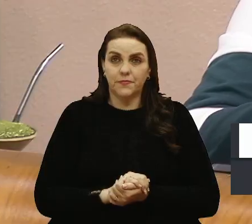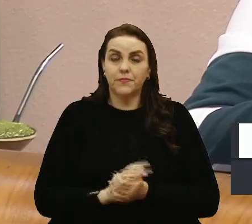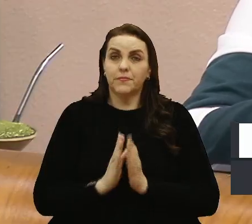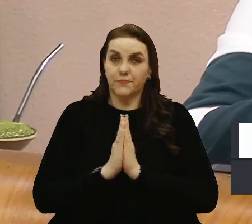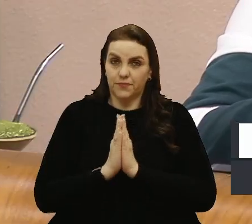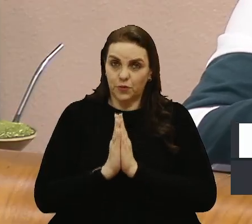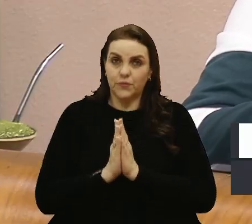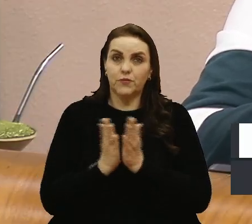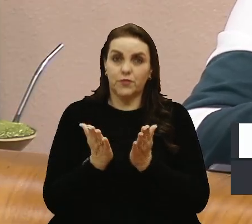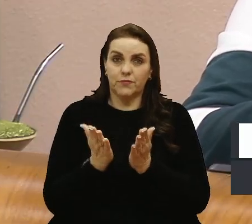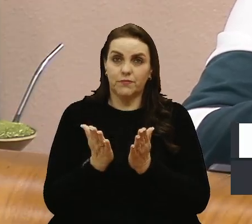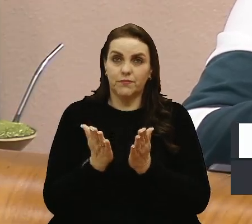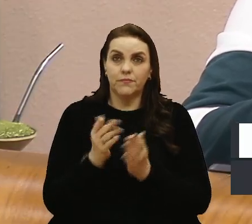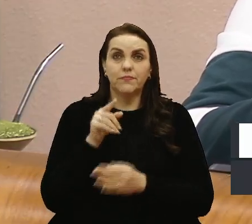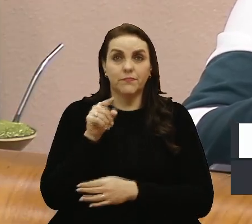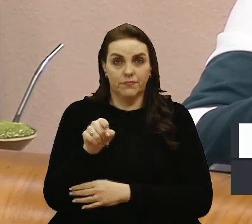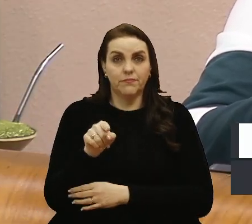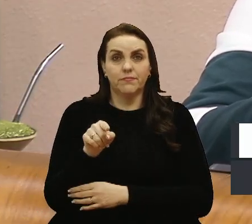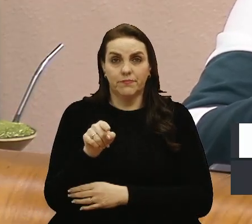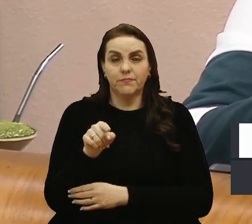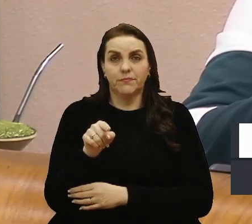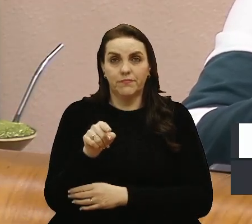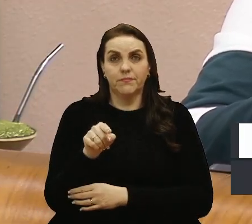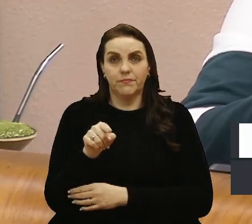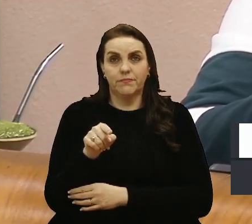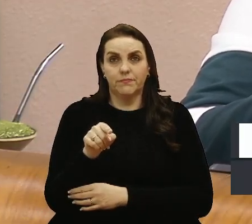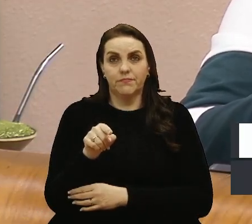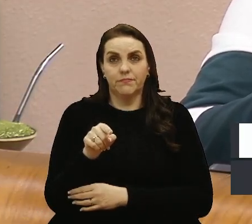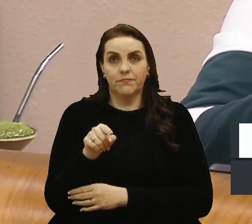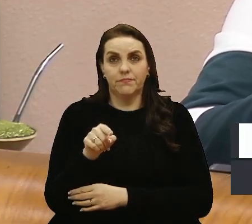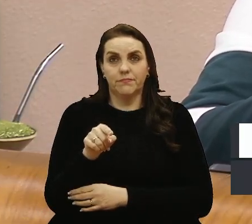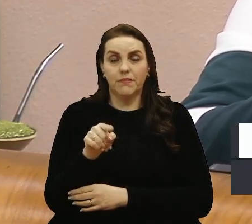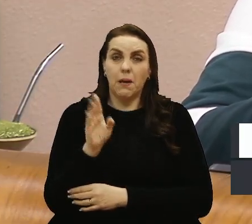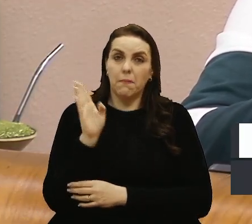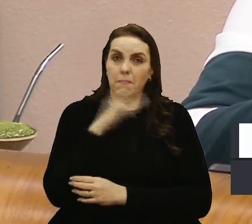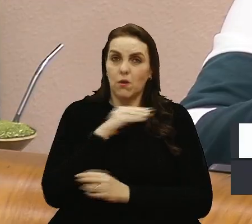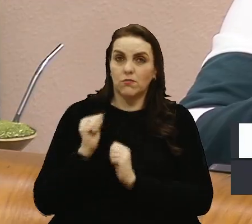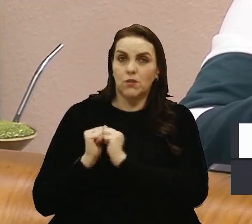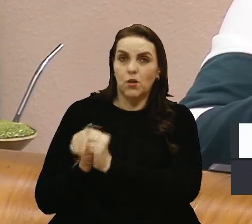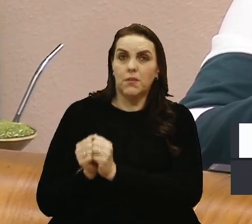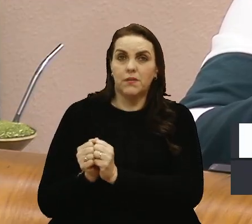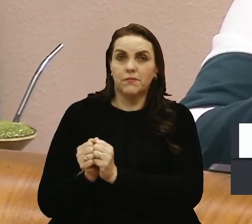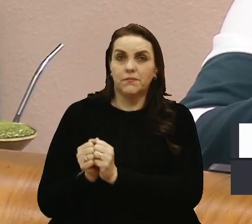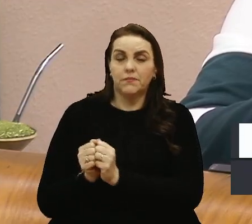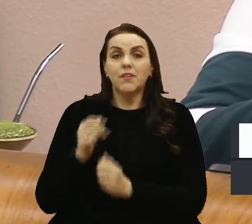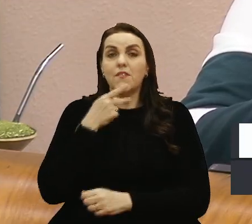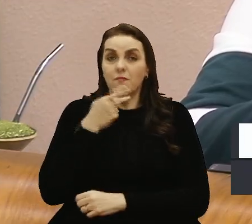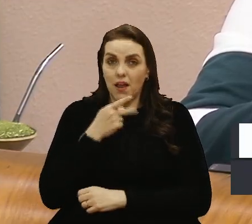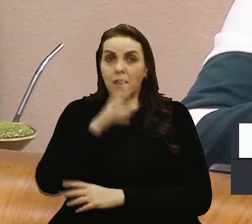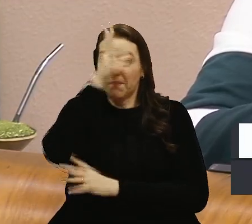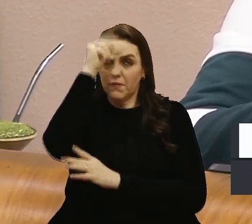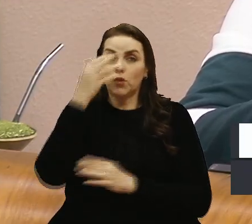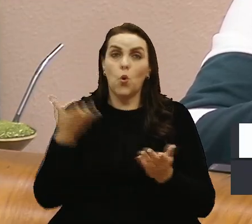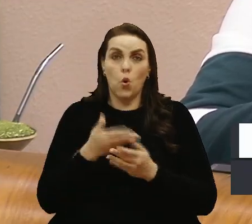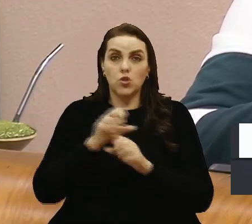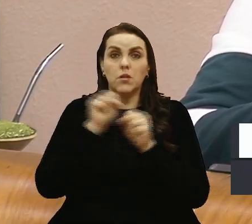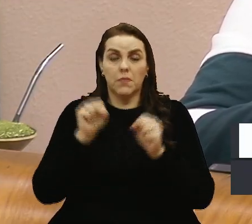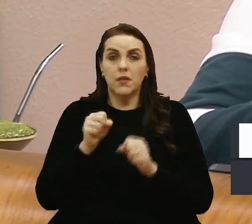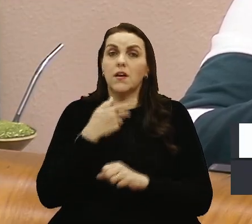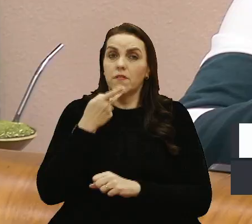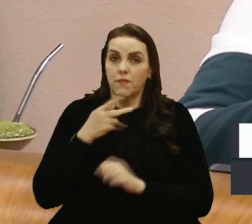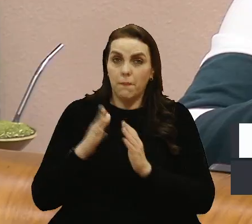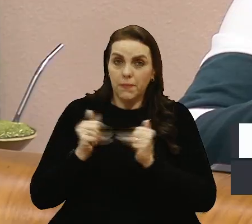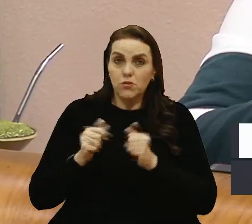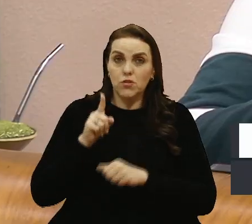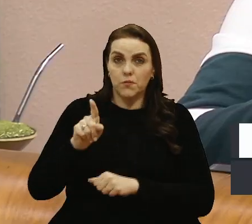gentileza, o senhor está muito mal acompanhado. Falei com o prefeito hoje de manhã e faço um pedido ao